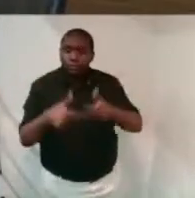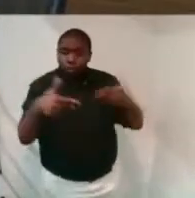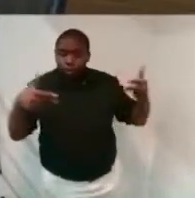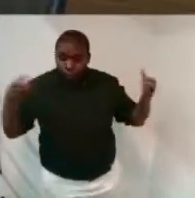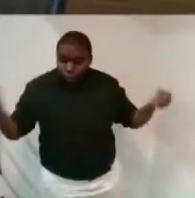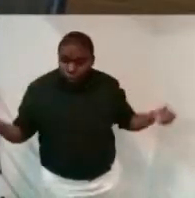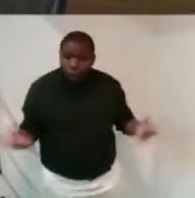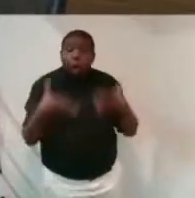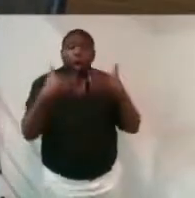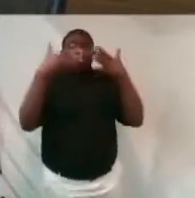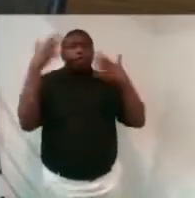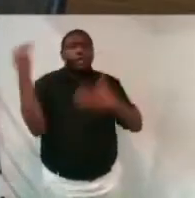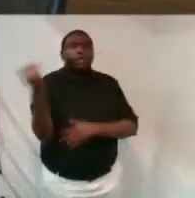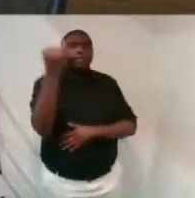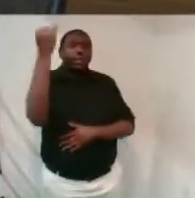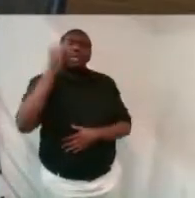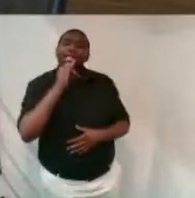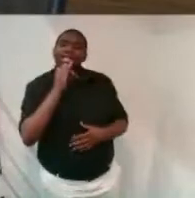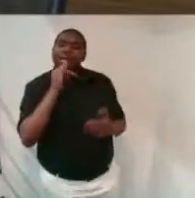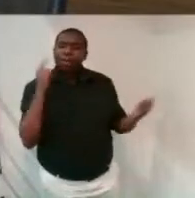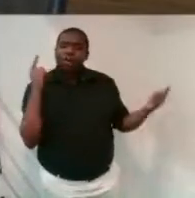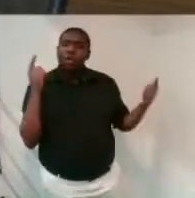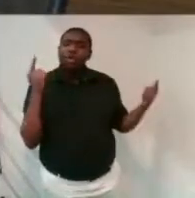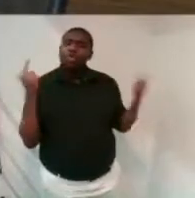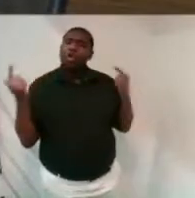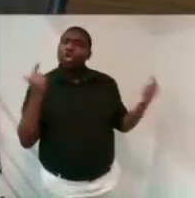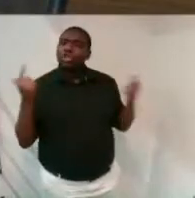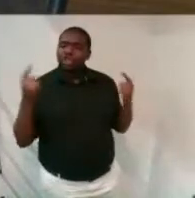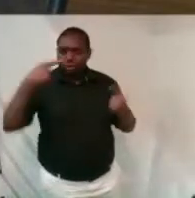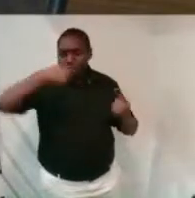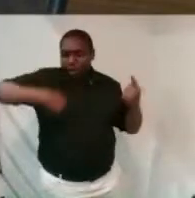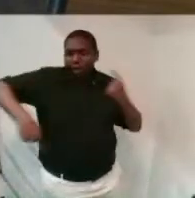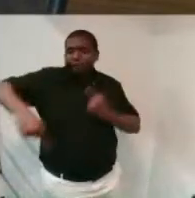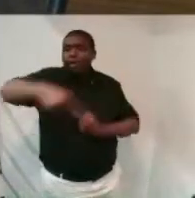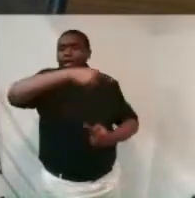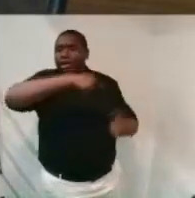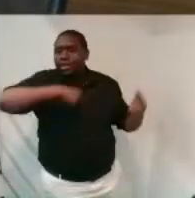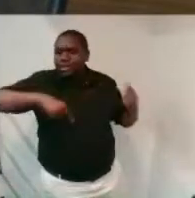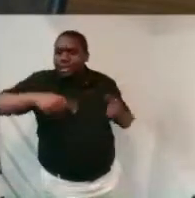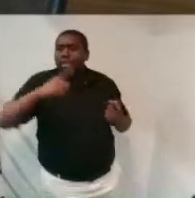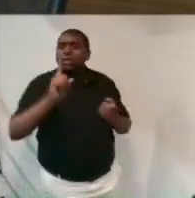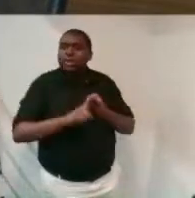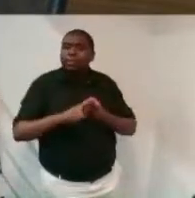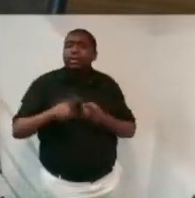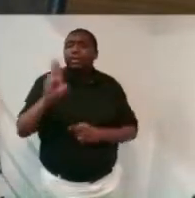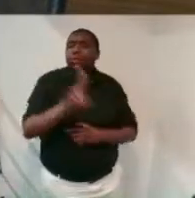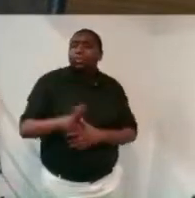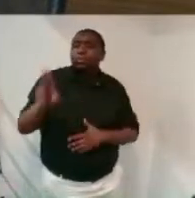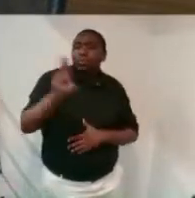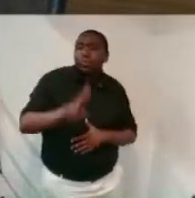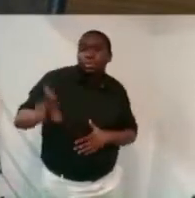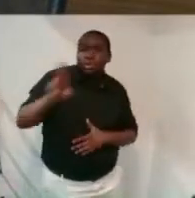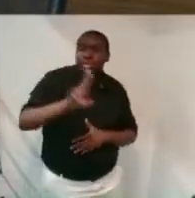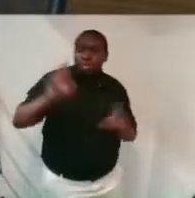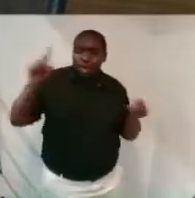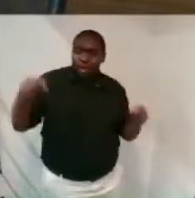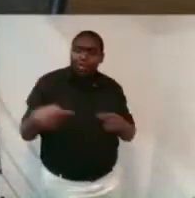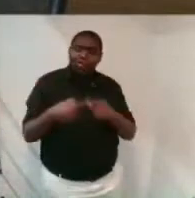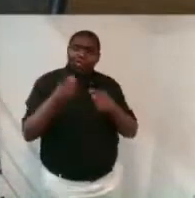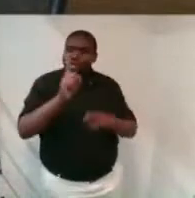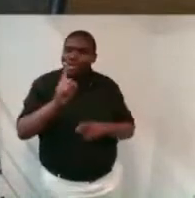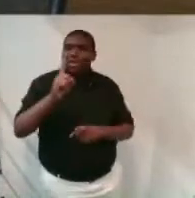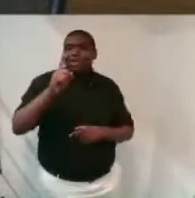inovadores e importantes, como a logística reversa e a utilização de acordos de não persecução